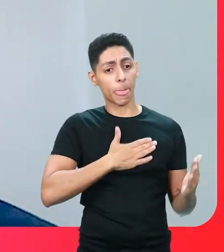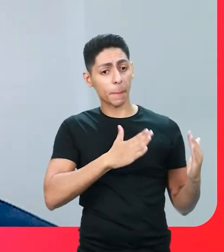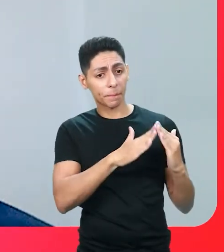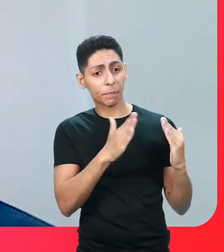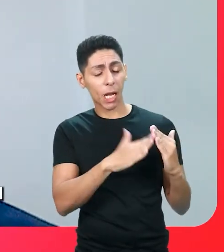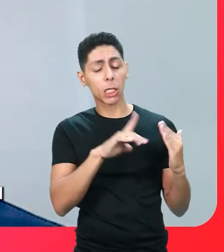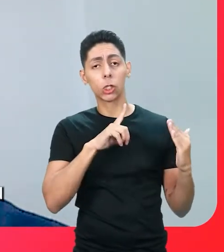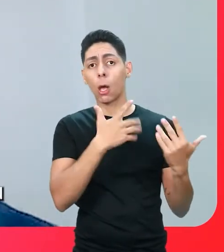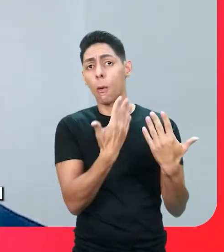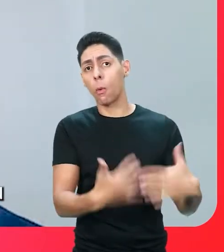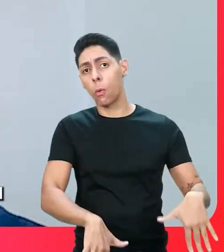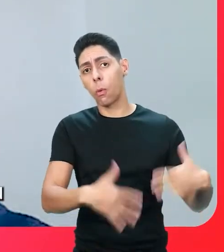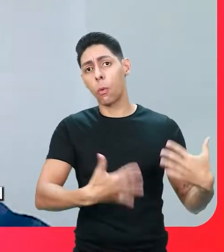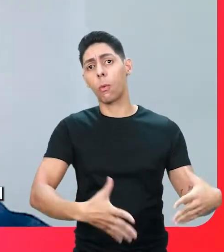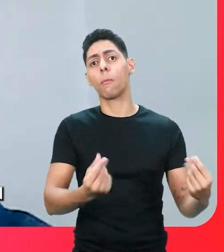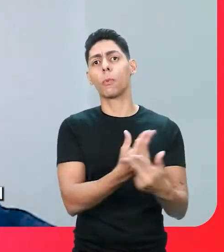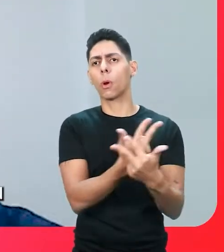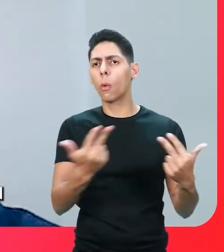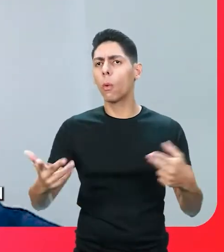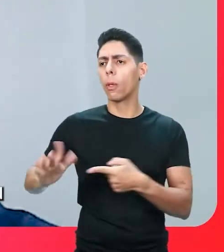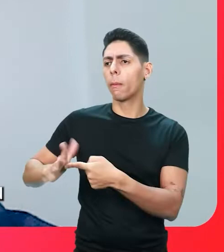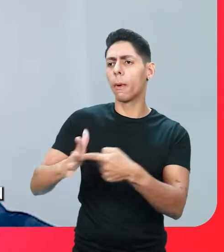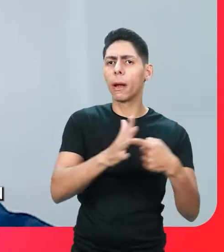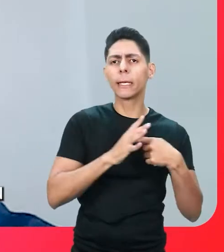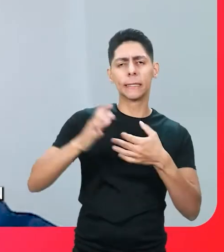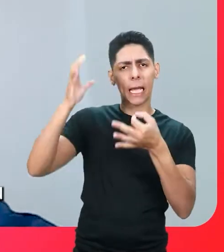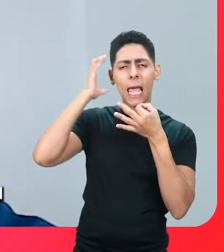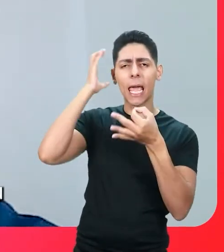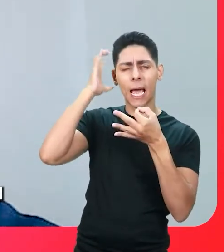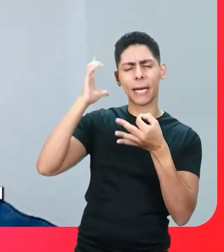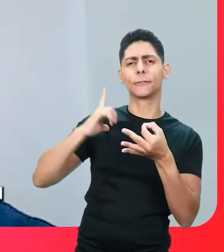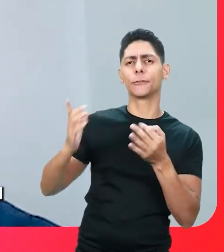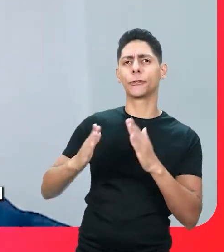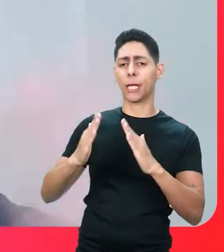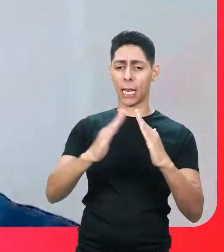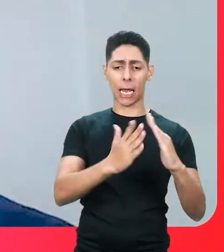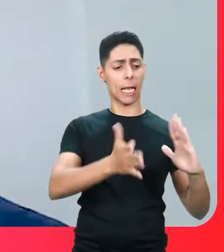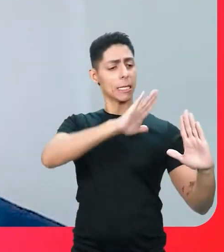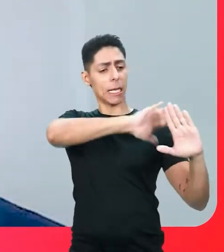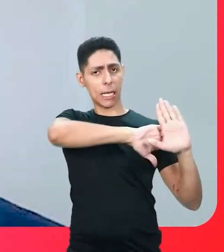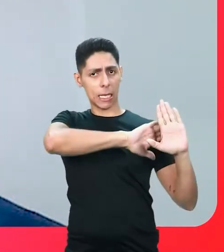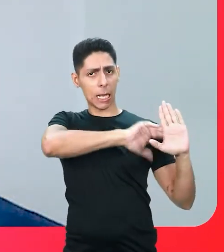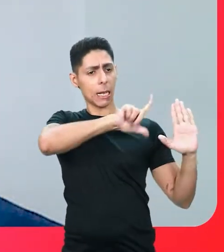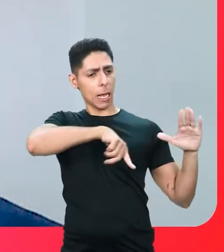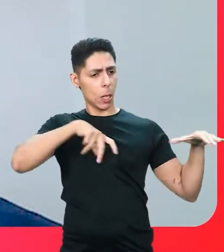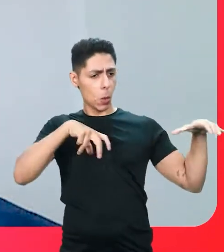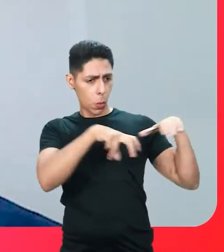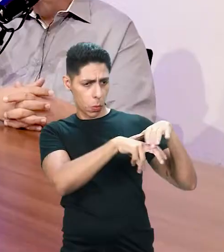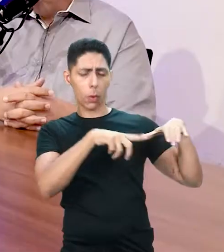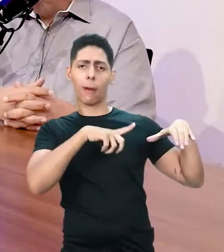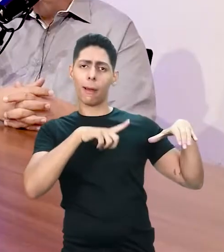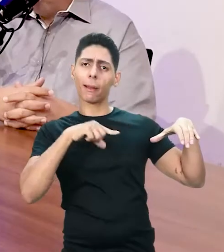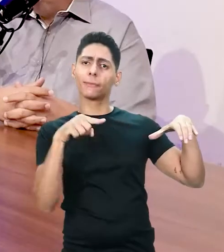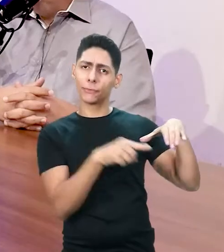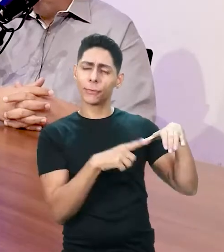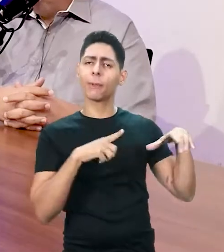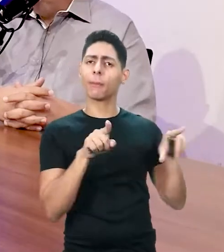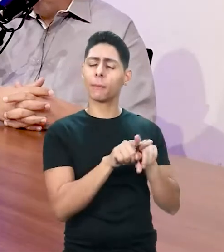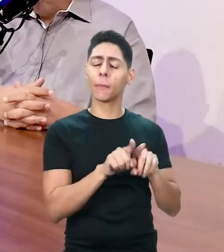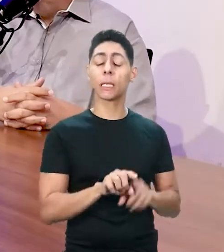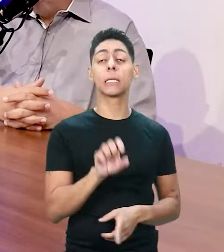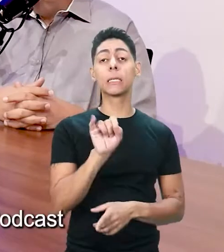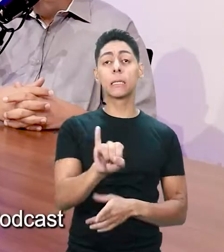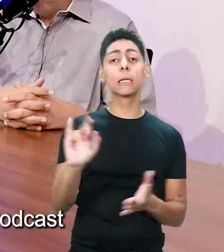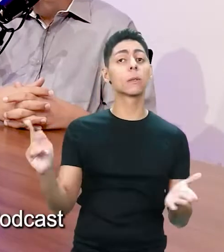de aparelhos de rádio e TVs no quintal, na oficininha que meu pai tinha do lado da garagem. E quando algum